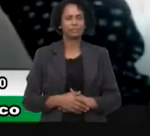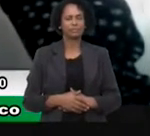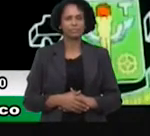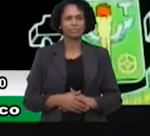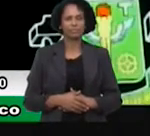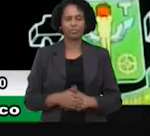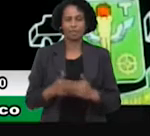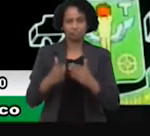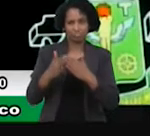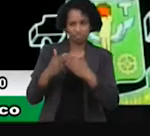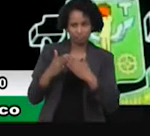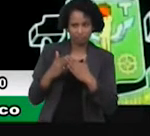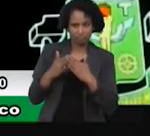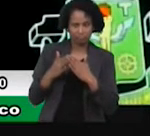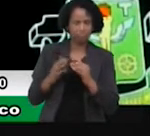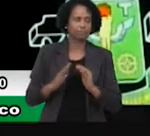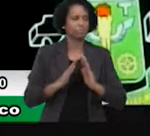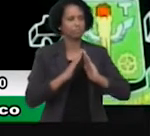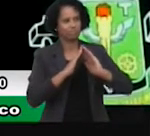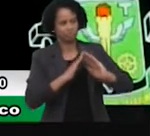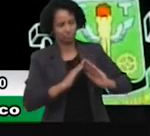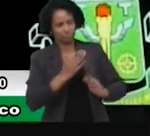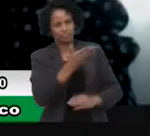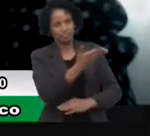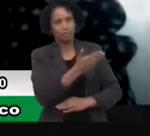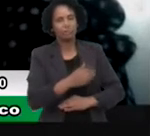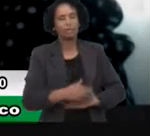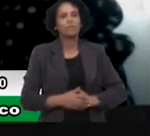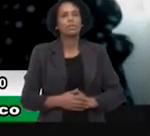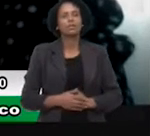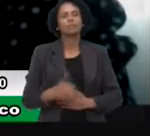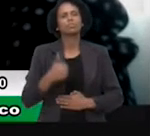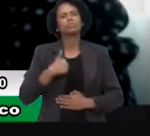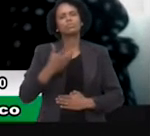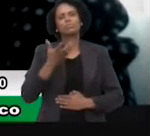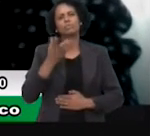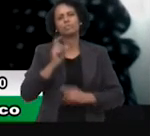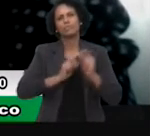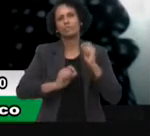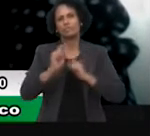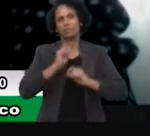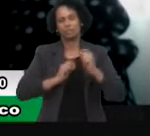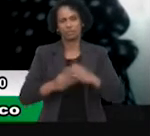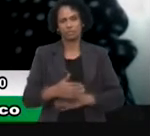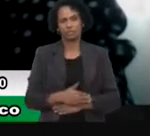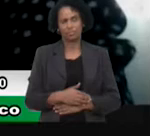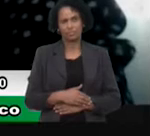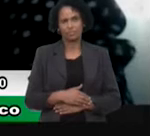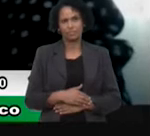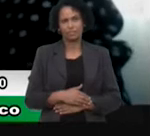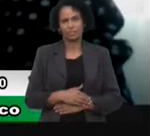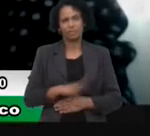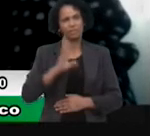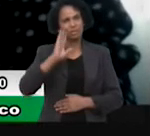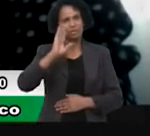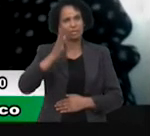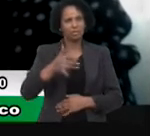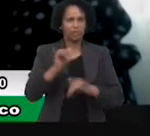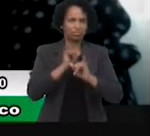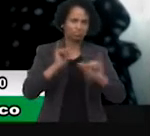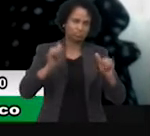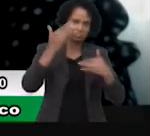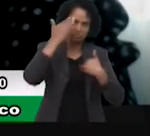Questão de ordem, nobre vereadora Régio. Eu queria também deixar aqui o meu agradecimento, já que é a última